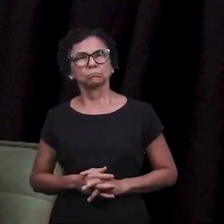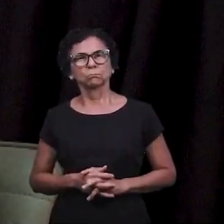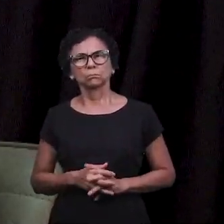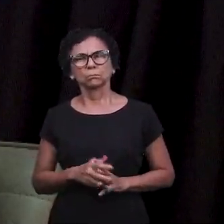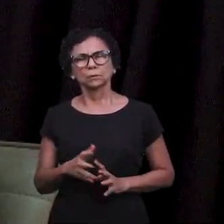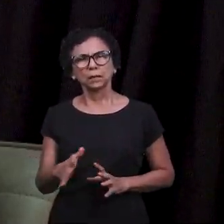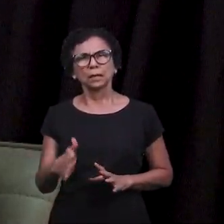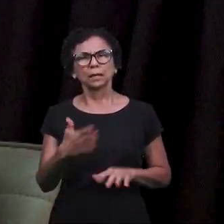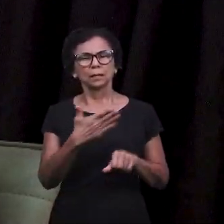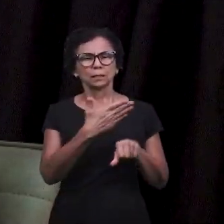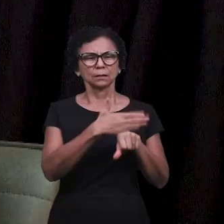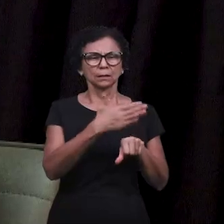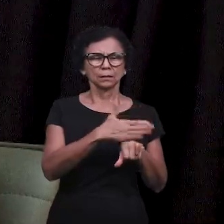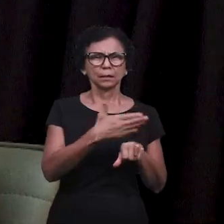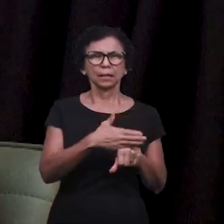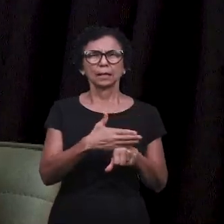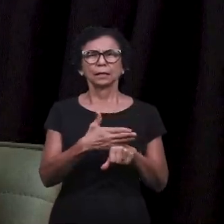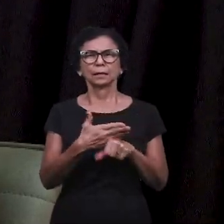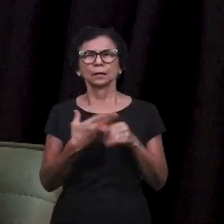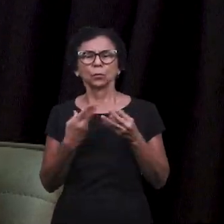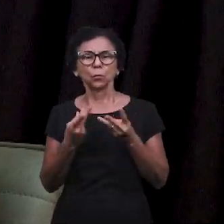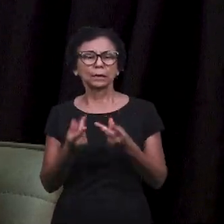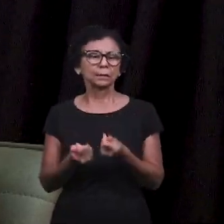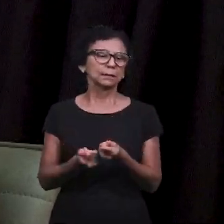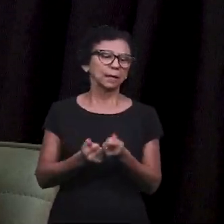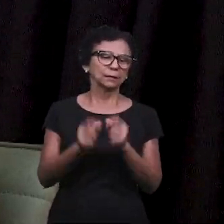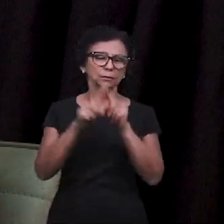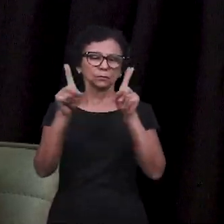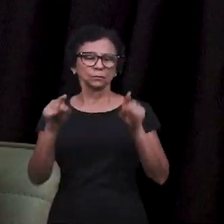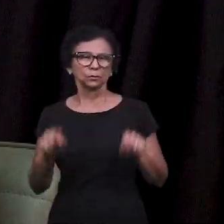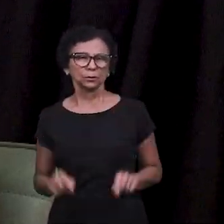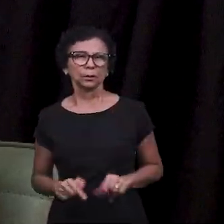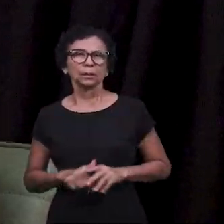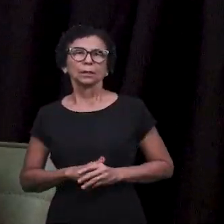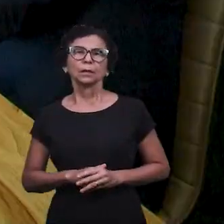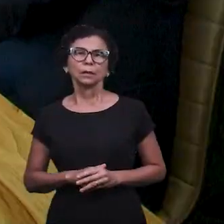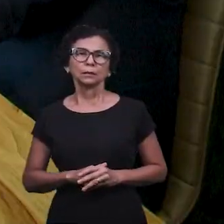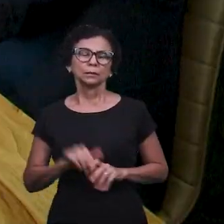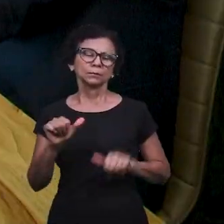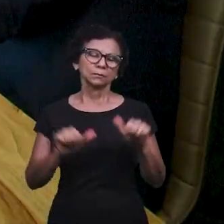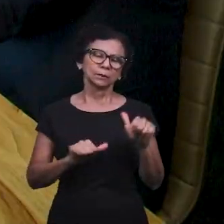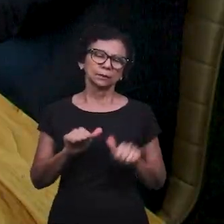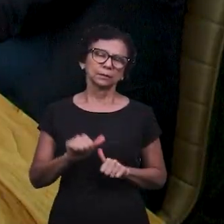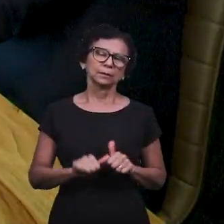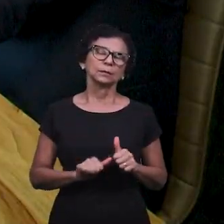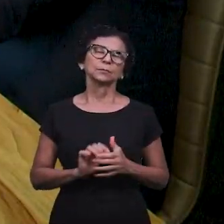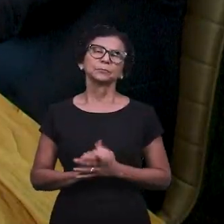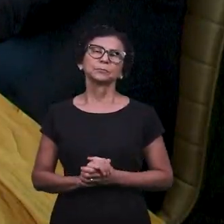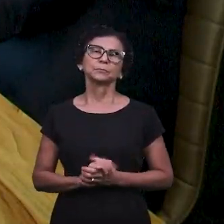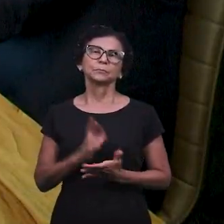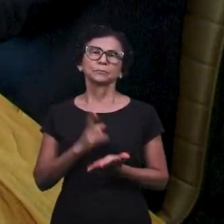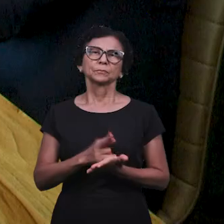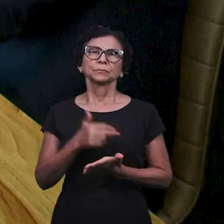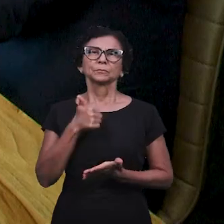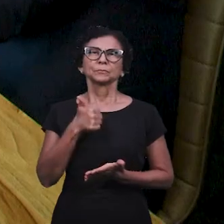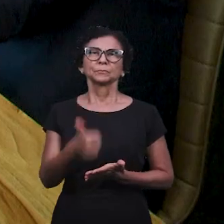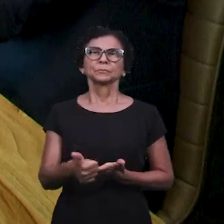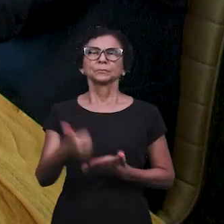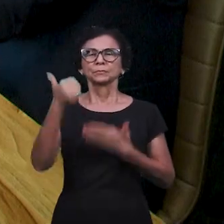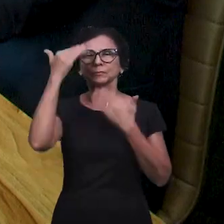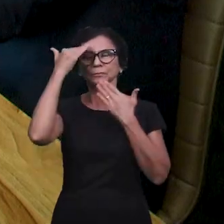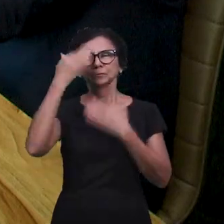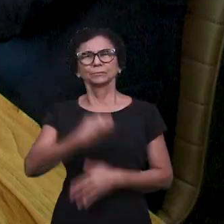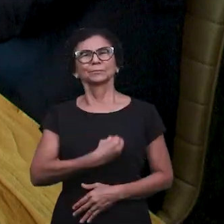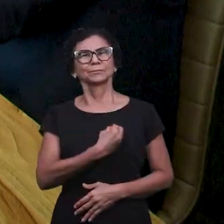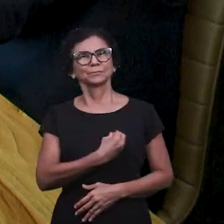Treine, qualifique, monitore esse programa. Isso é fundamental para que ele possa funcionar bem. Perfeito. Então, Rafael Bolt, queria agradecer a sua participação